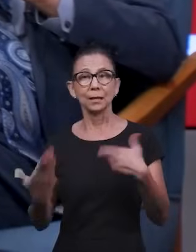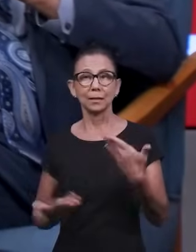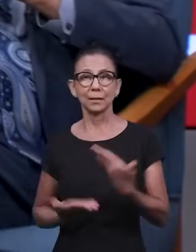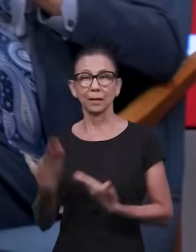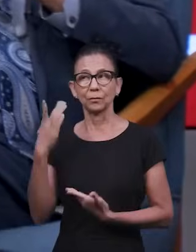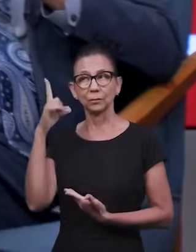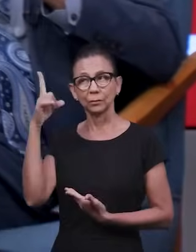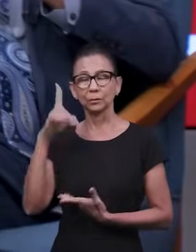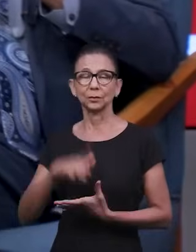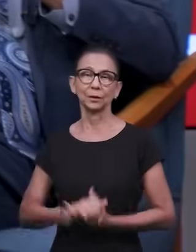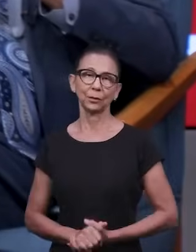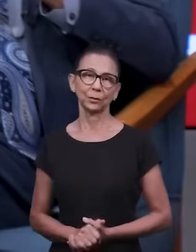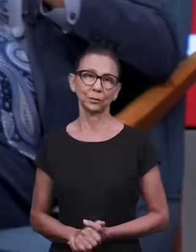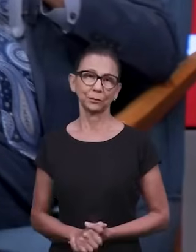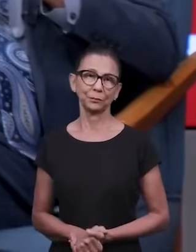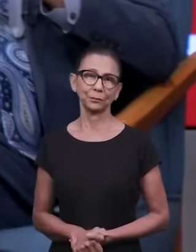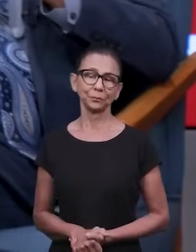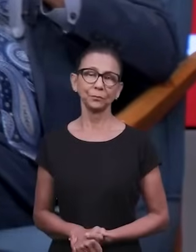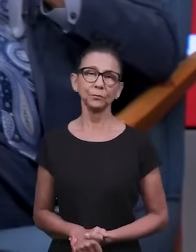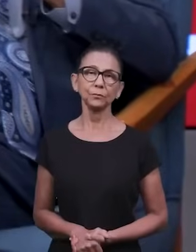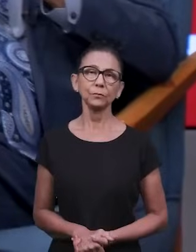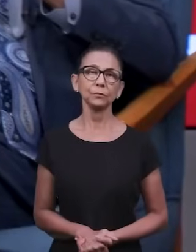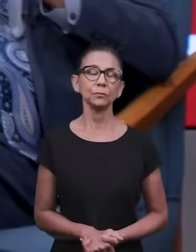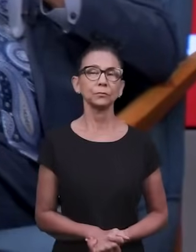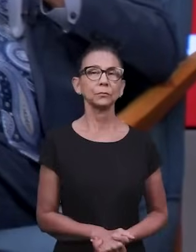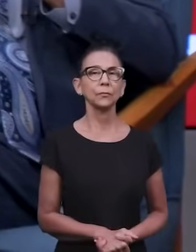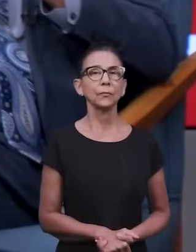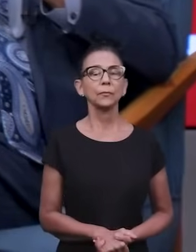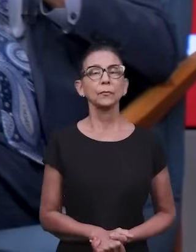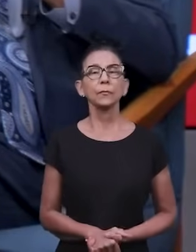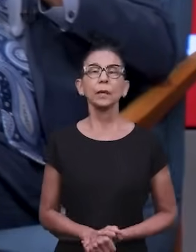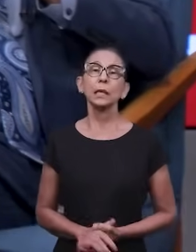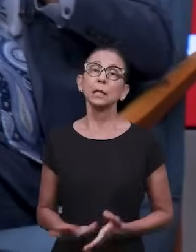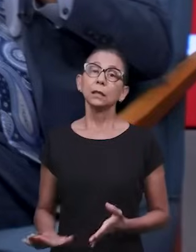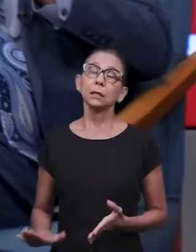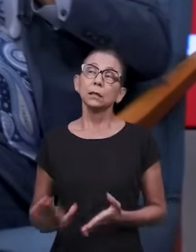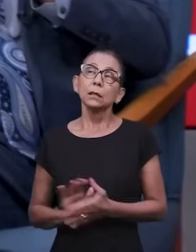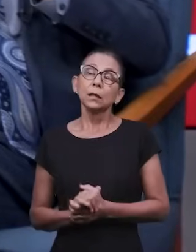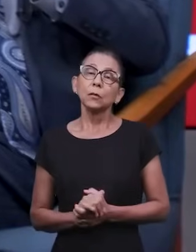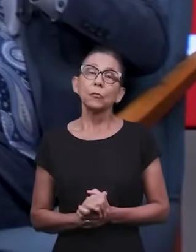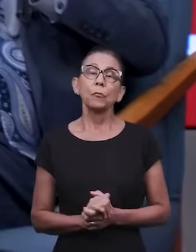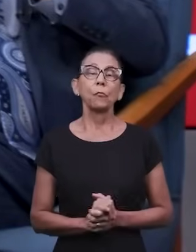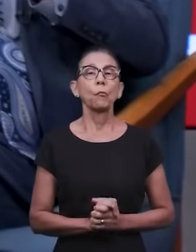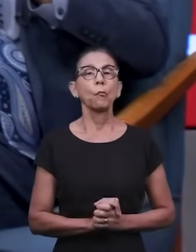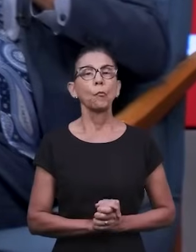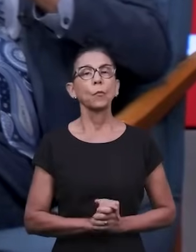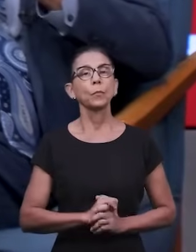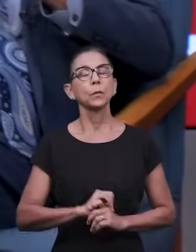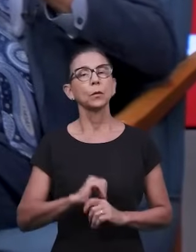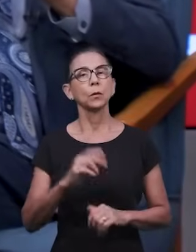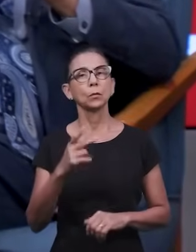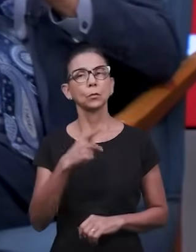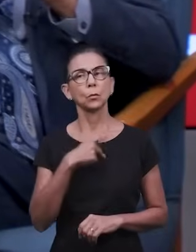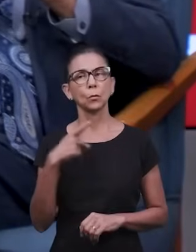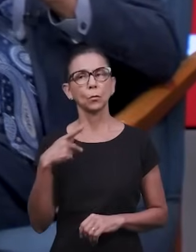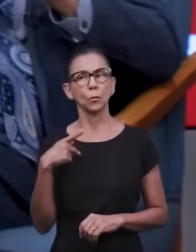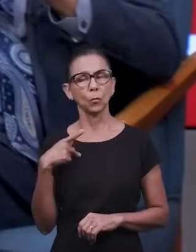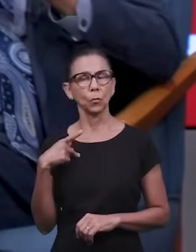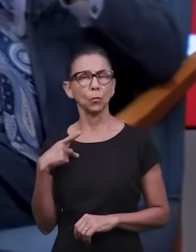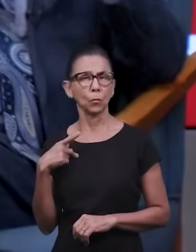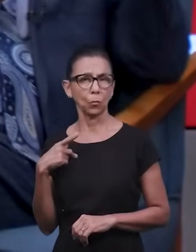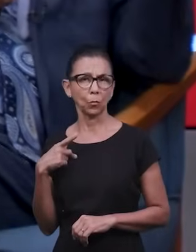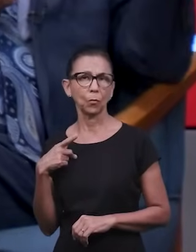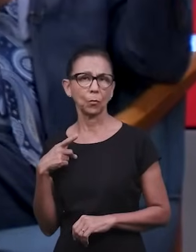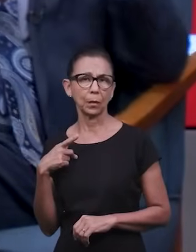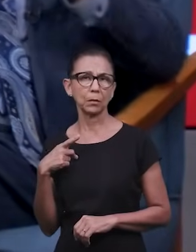diferente do membro da igreja da ovelha Apesar de que do rebanho pode sair o pastor